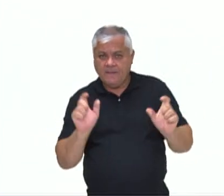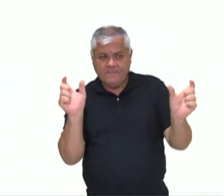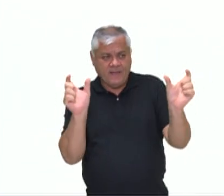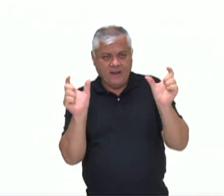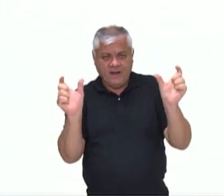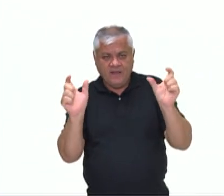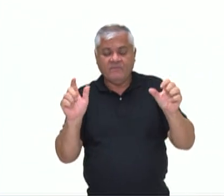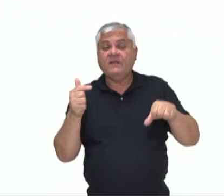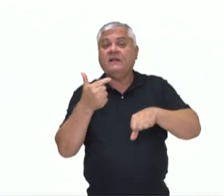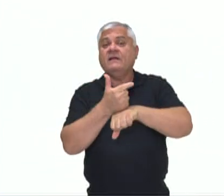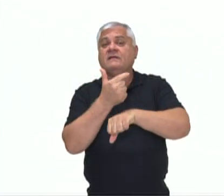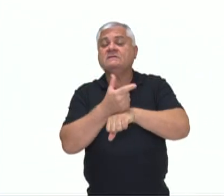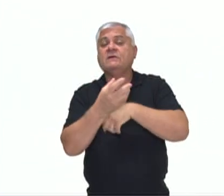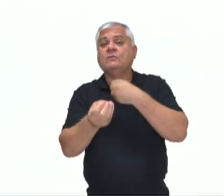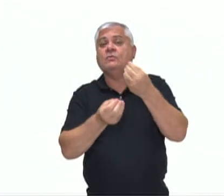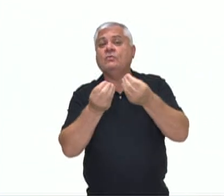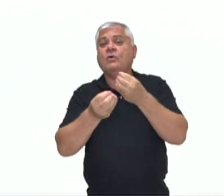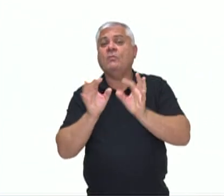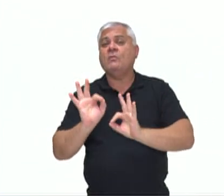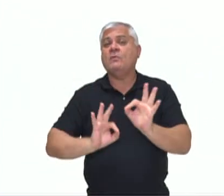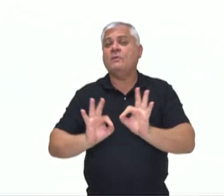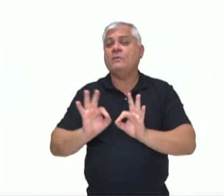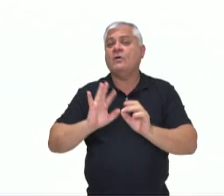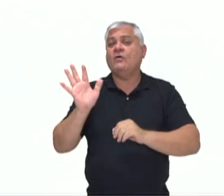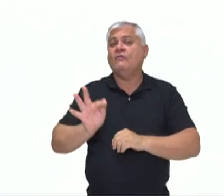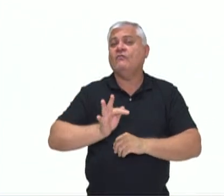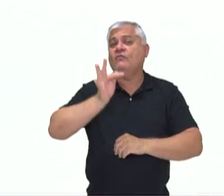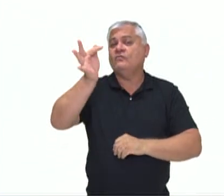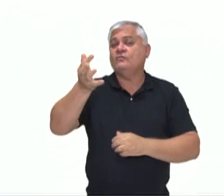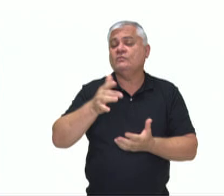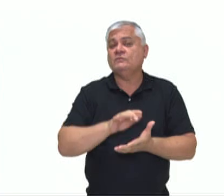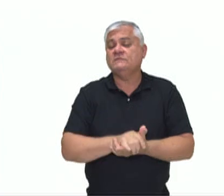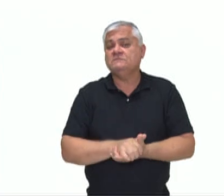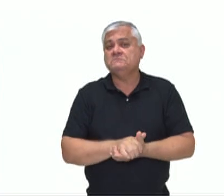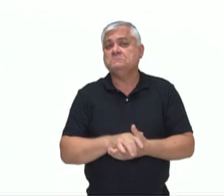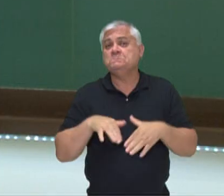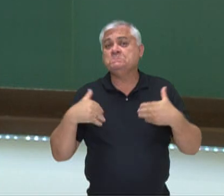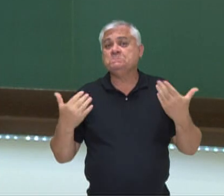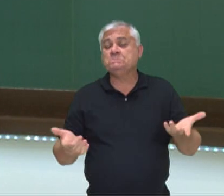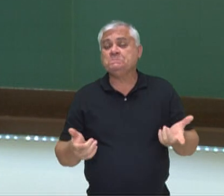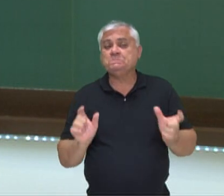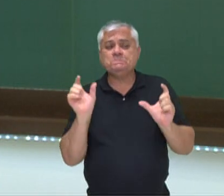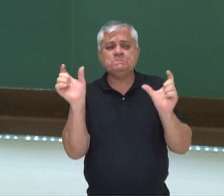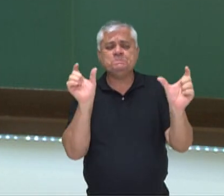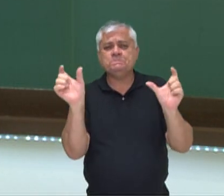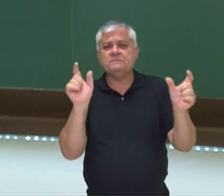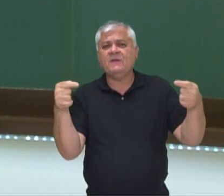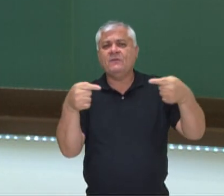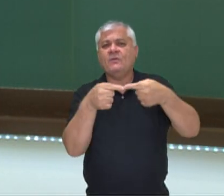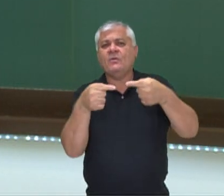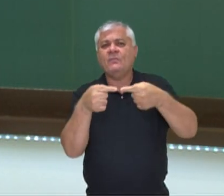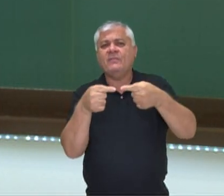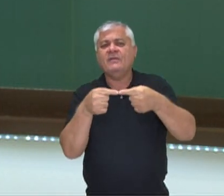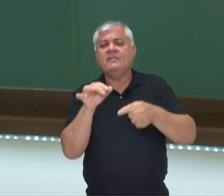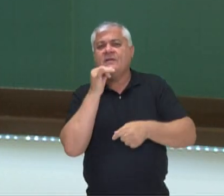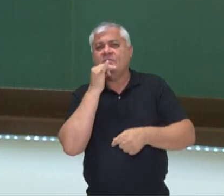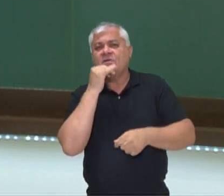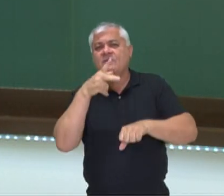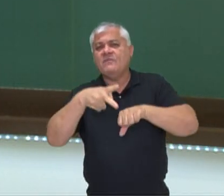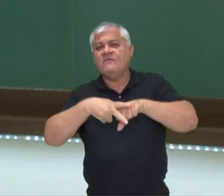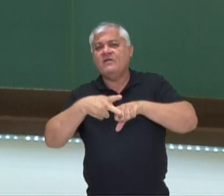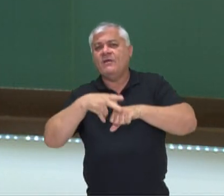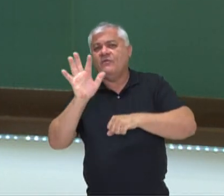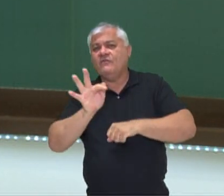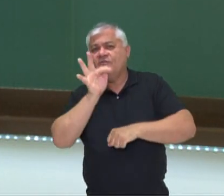para descrever planos e fazer previsões? Quais são os termos que nós associamos a sentenças no